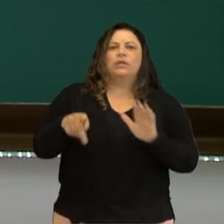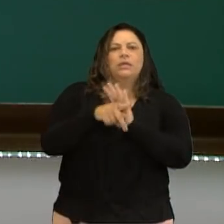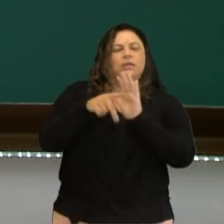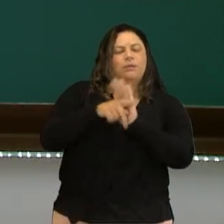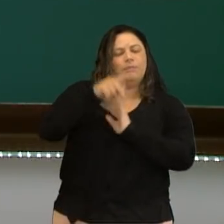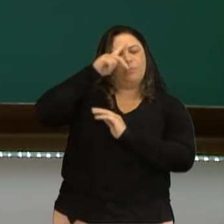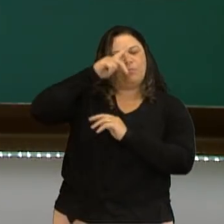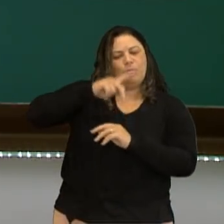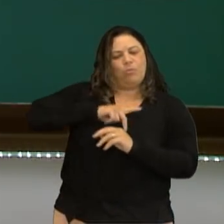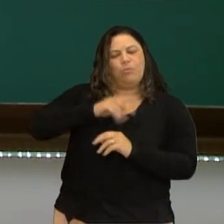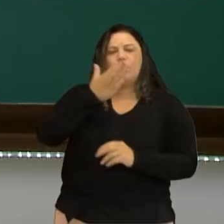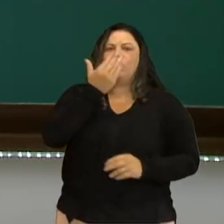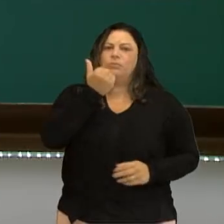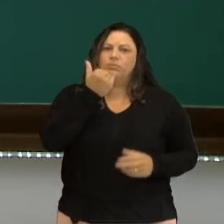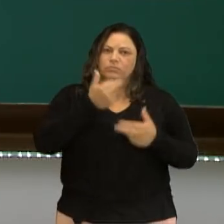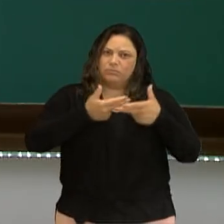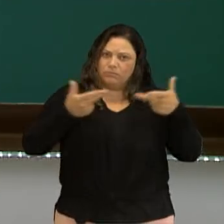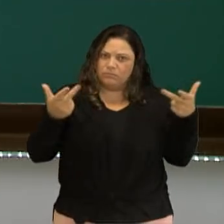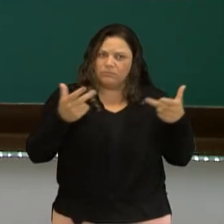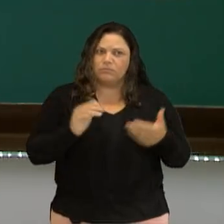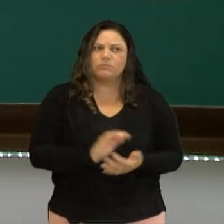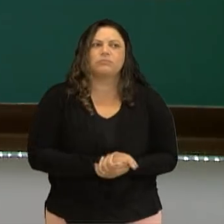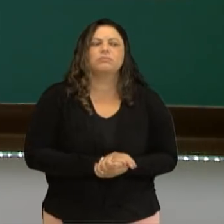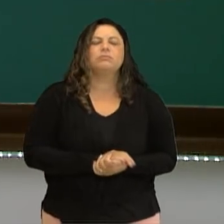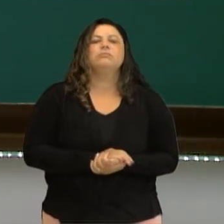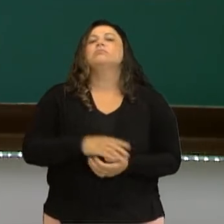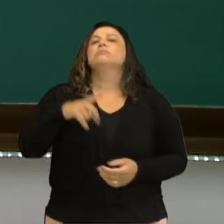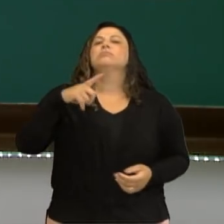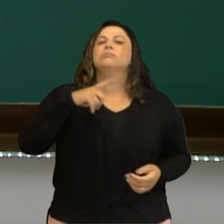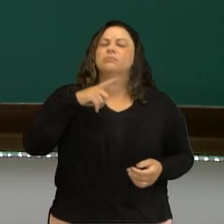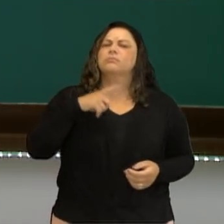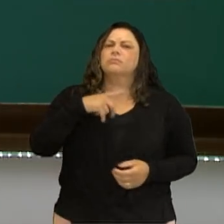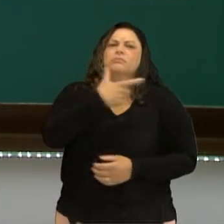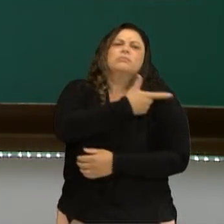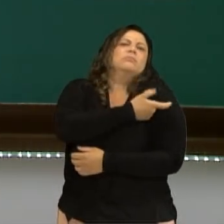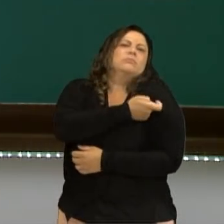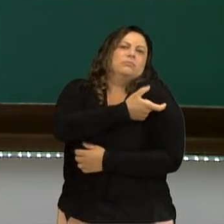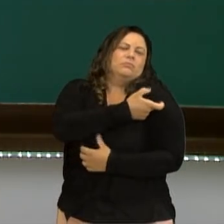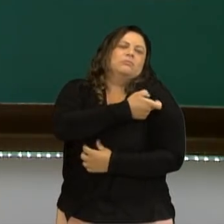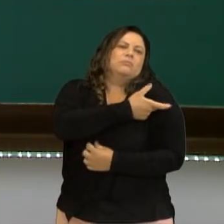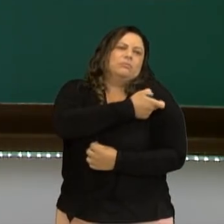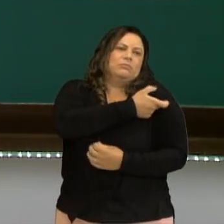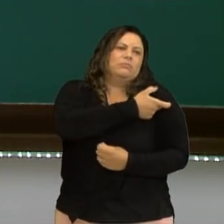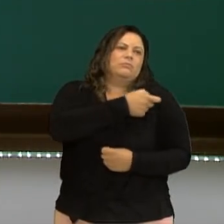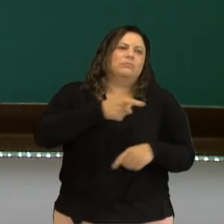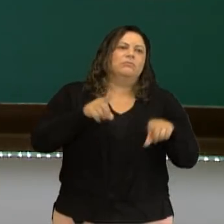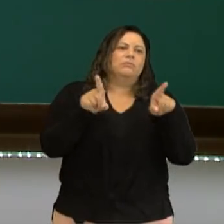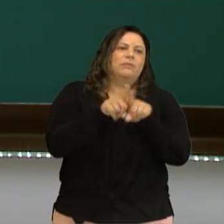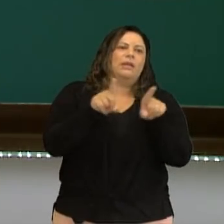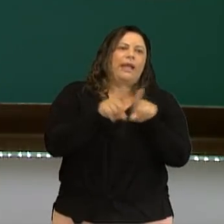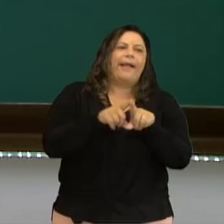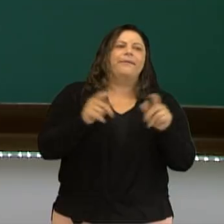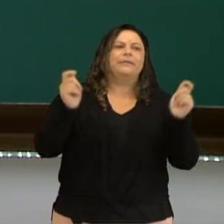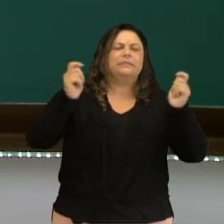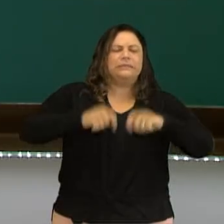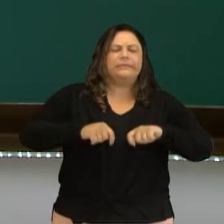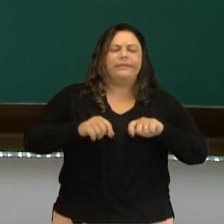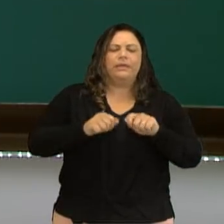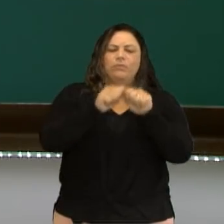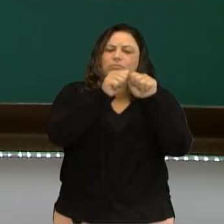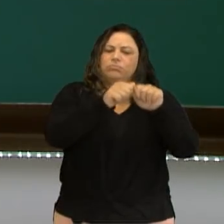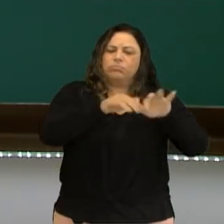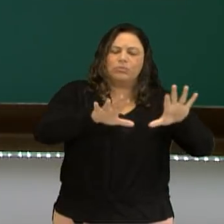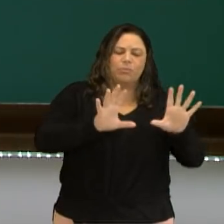e dos alimentos. Não, eu tenho a vacina para isso, que está associada a regiões endêmicas,